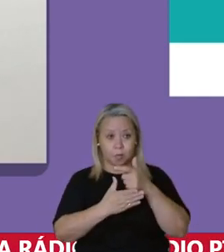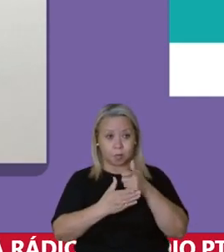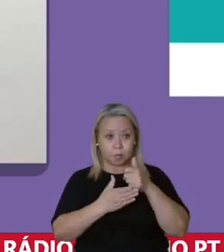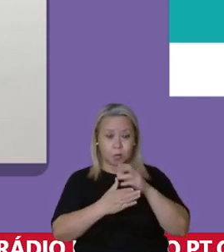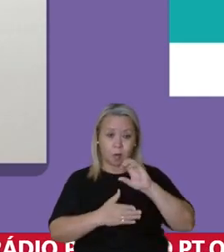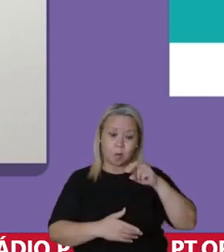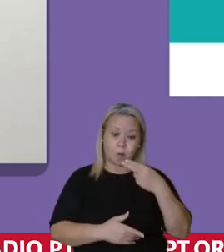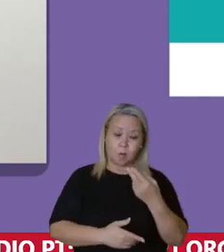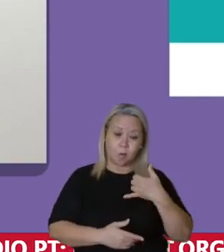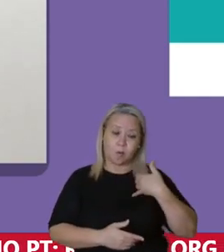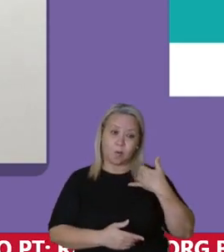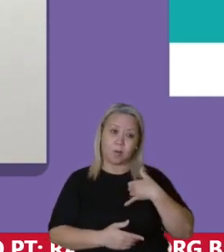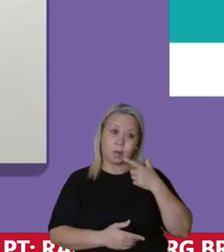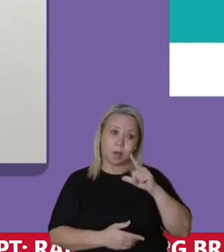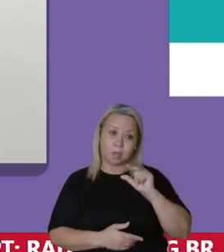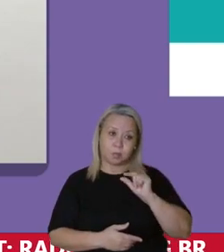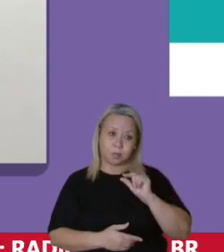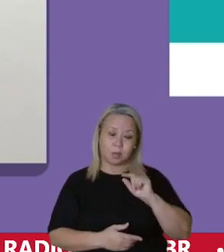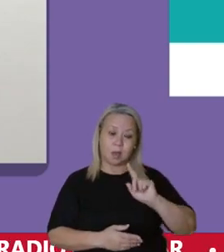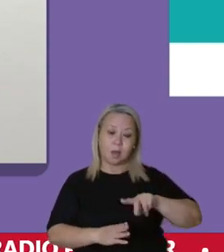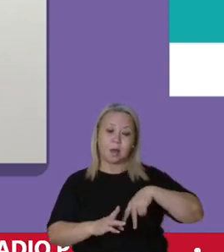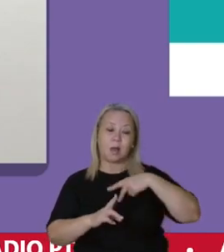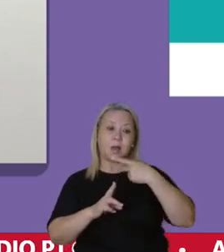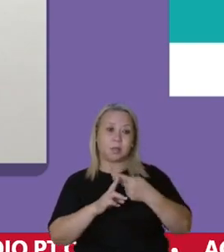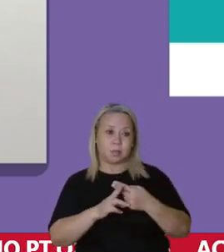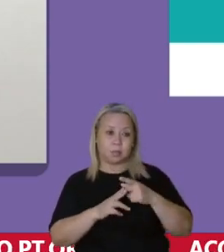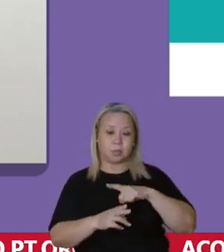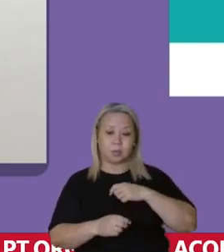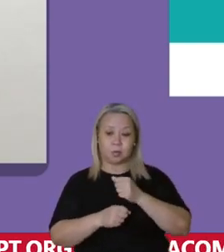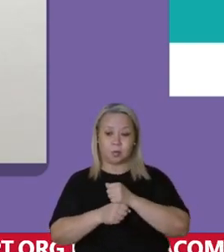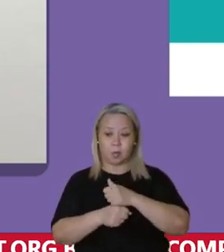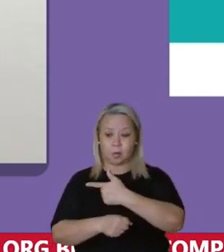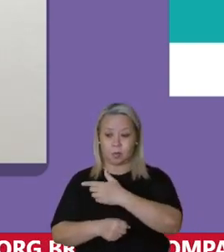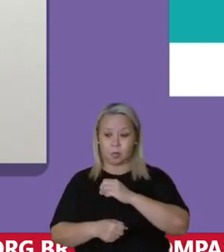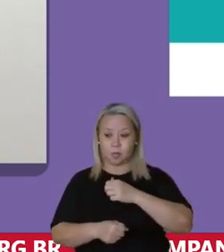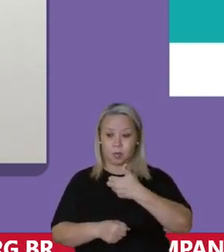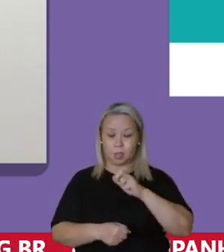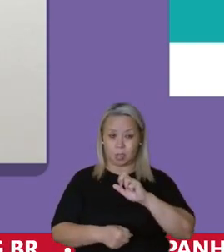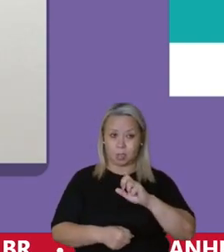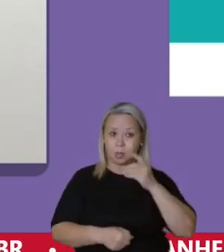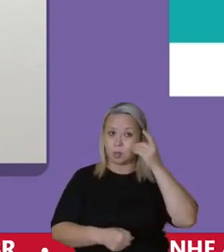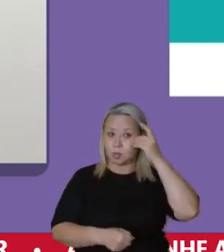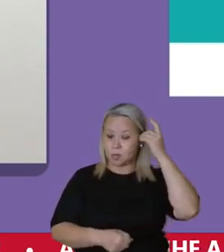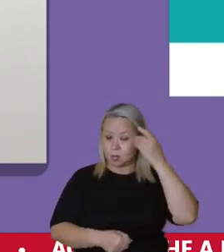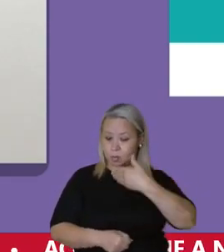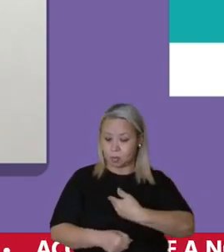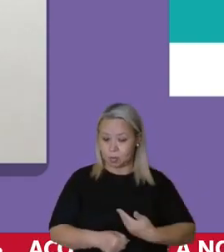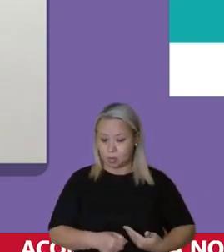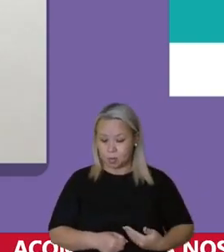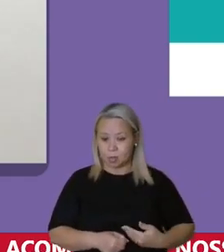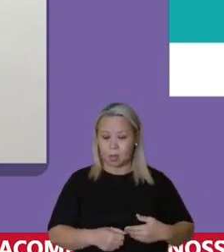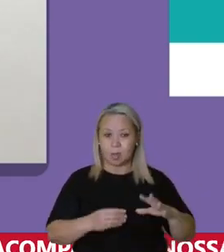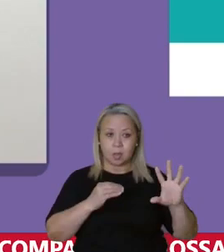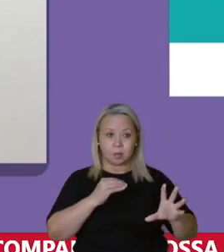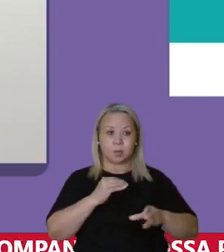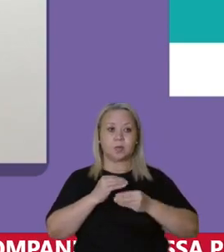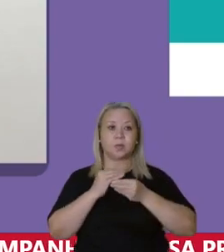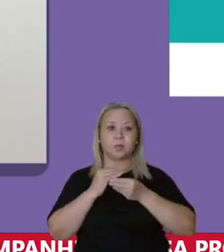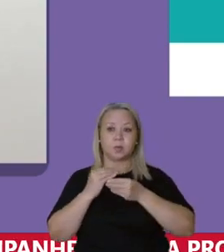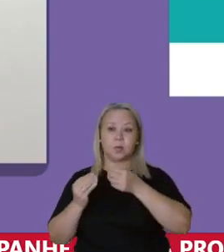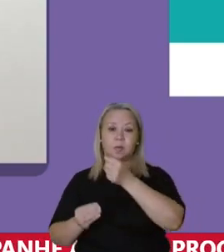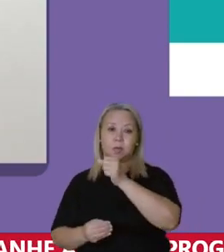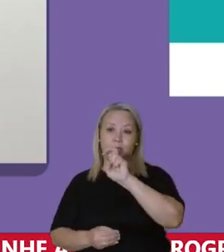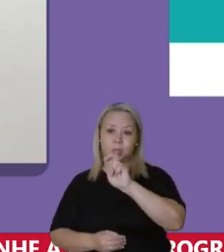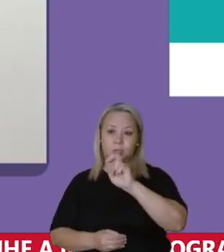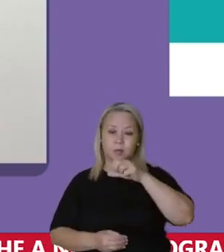idade mínima. Além disso, ainda em 2015, no governo Dilma, se introduziu a fórmula do 85-95.